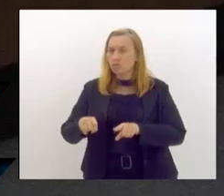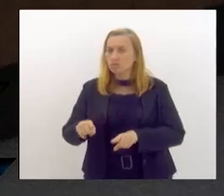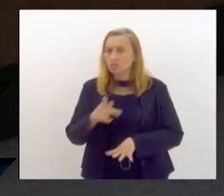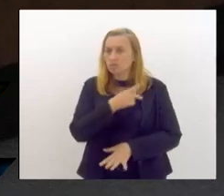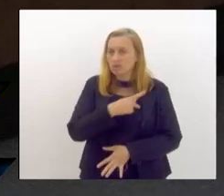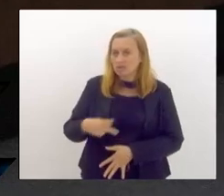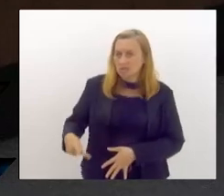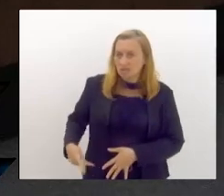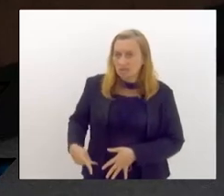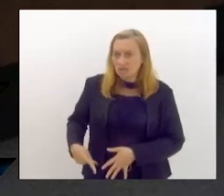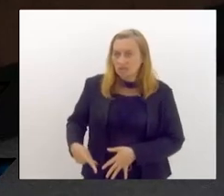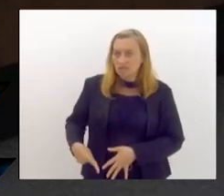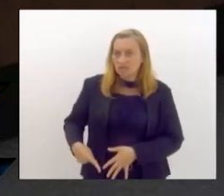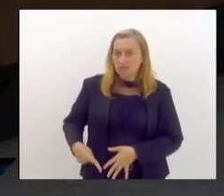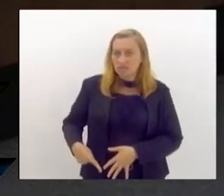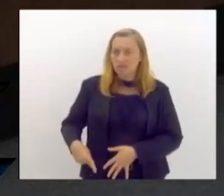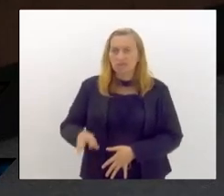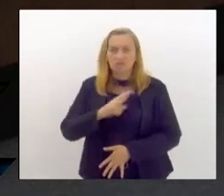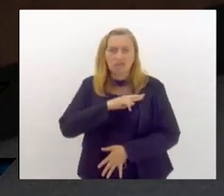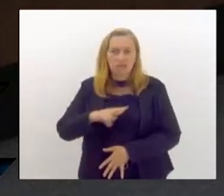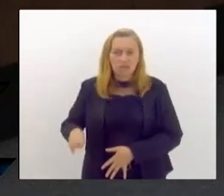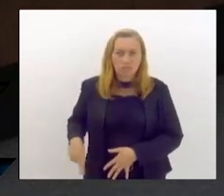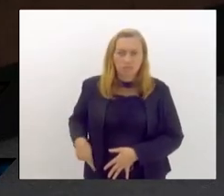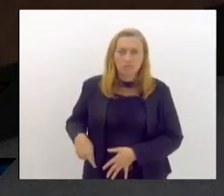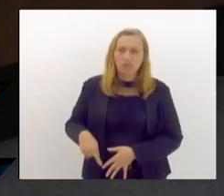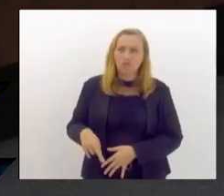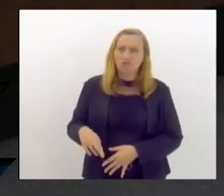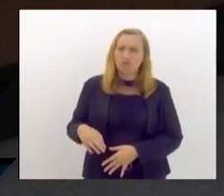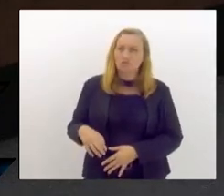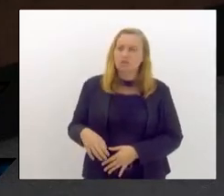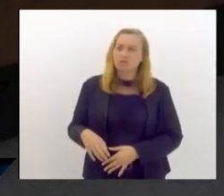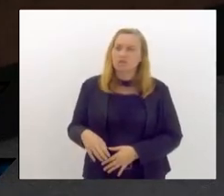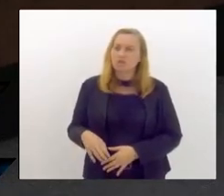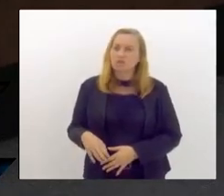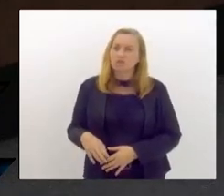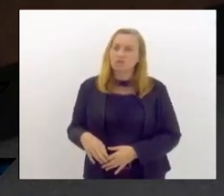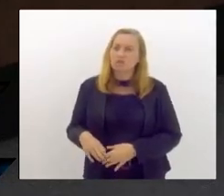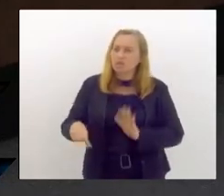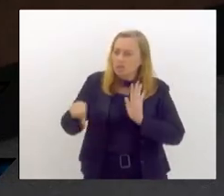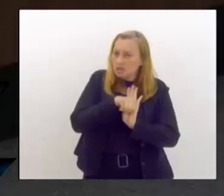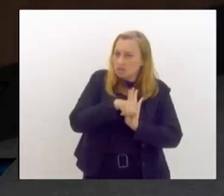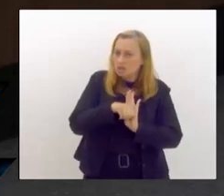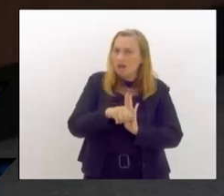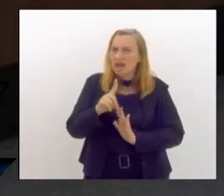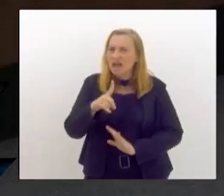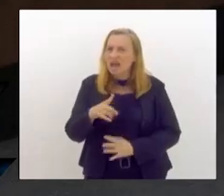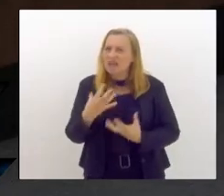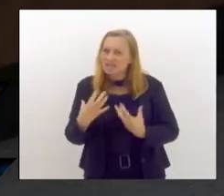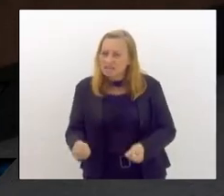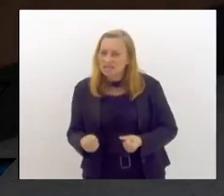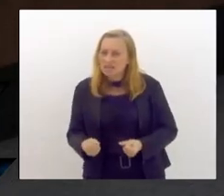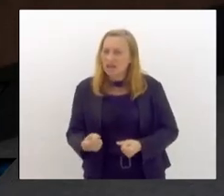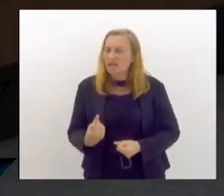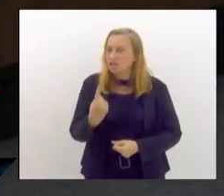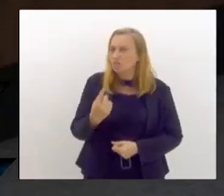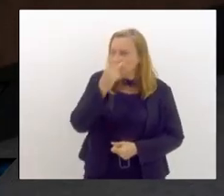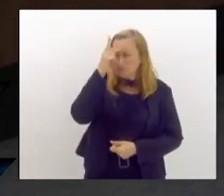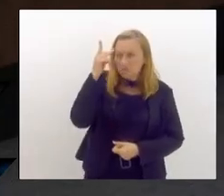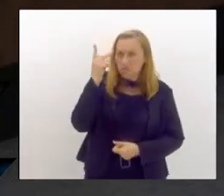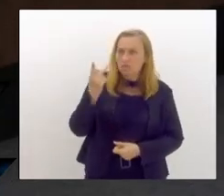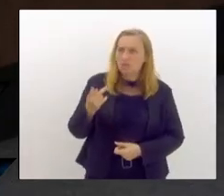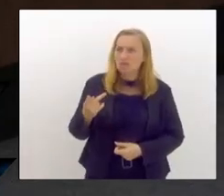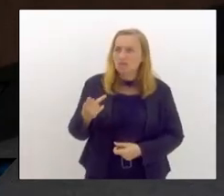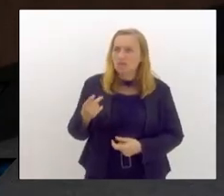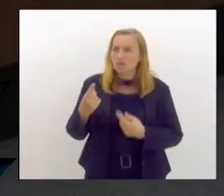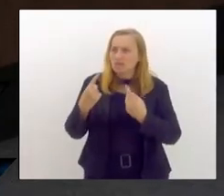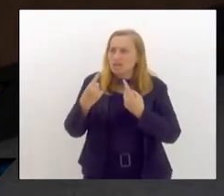República, de forma grosseira, vil, criminosa, eu não posso aceitar que o indivíduo que faz